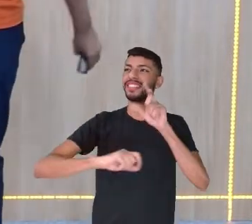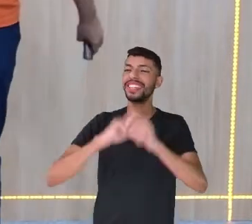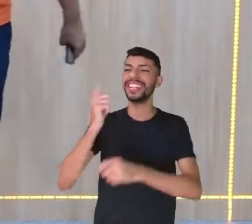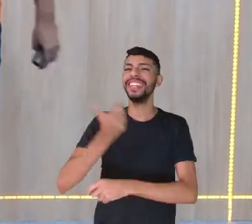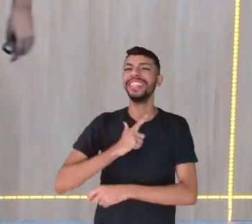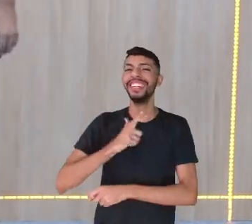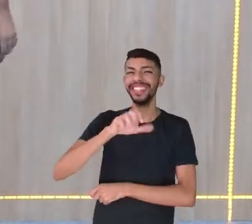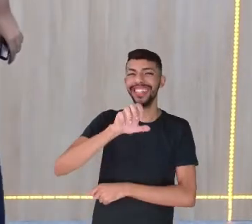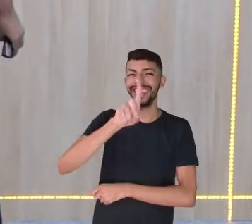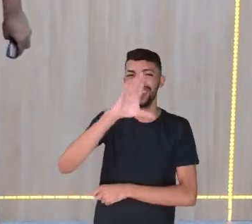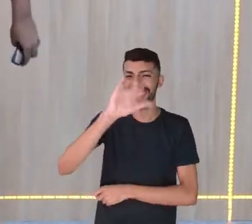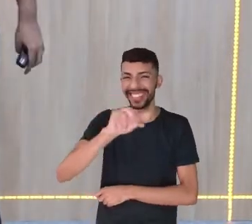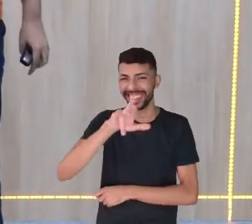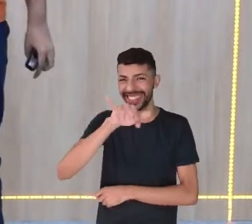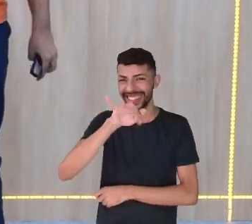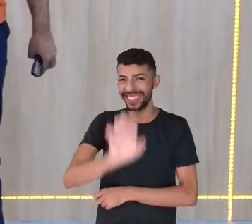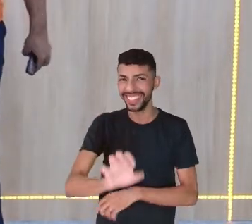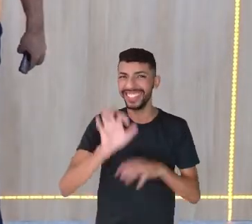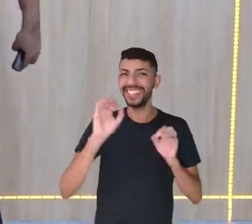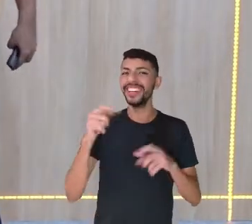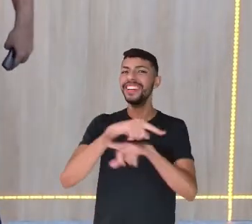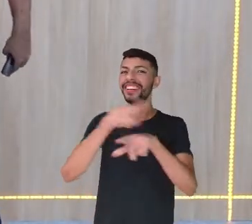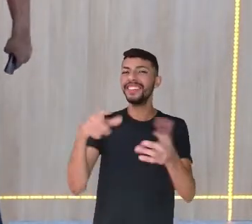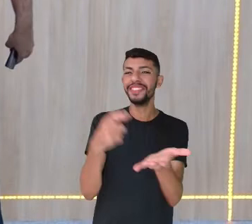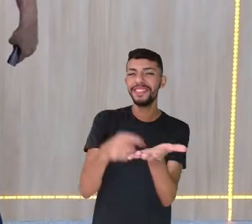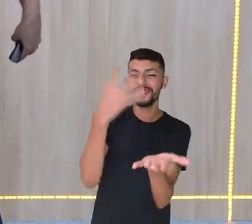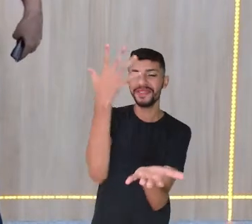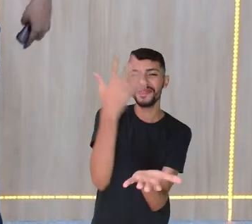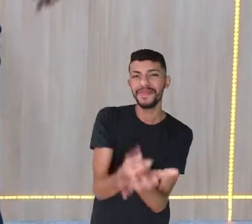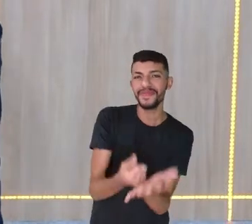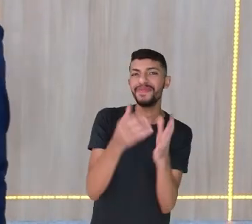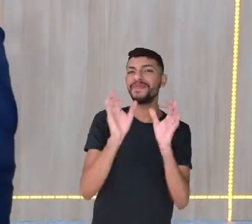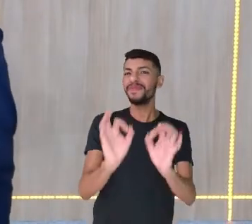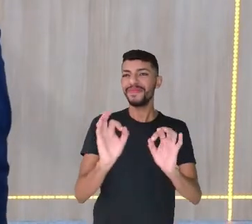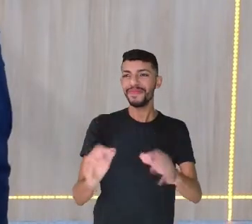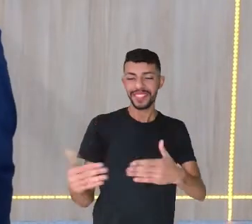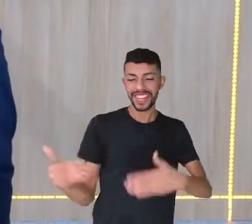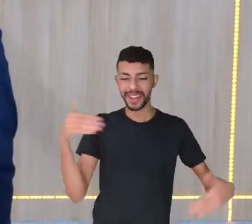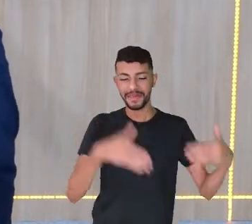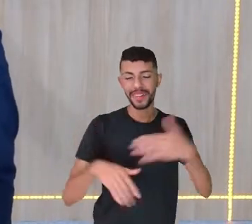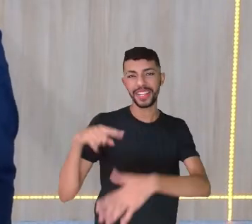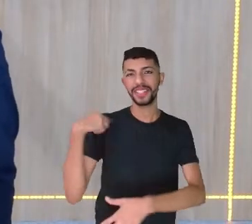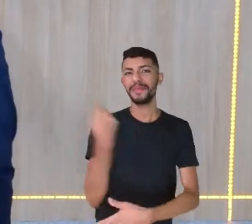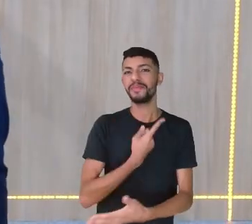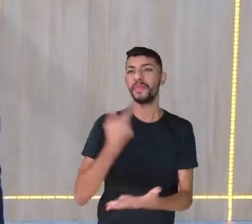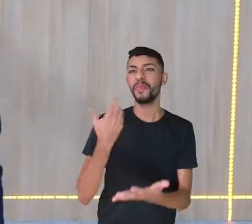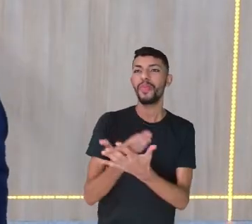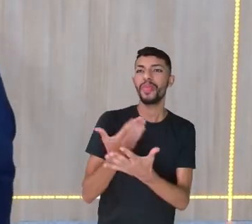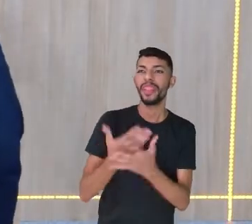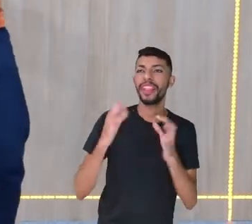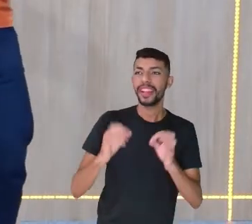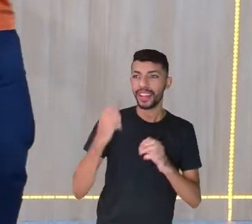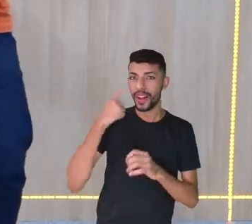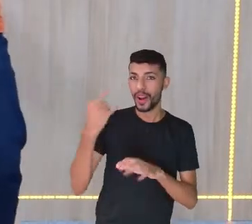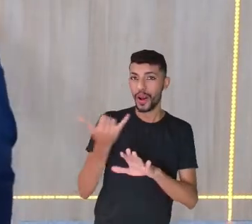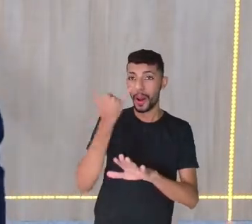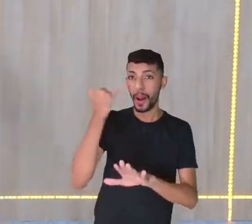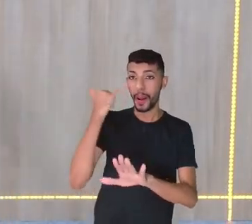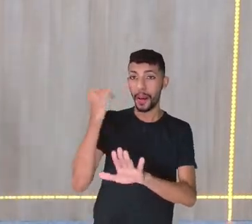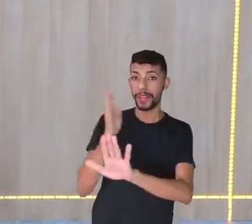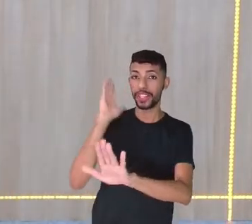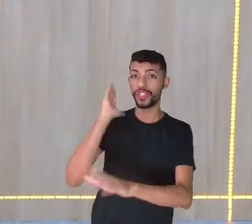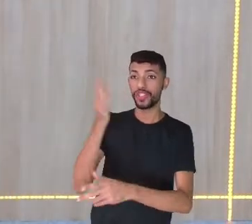Educa Recife, né? Para vocês baixarem o aplicativo, interagir com nossas aulas. Billy Paul já vai jogar ali,